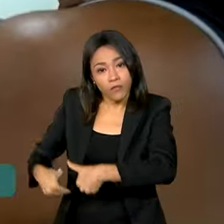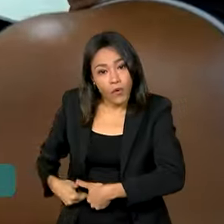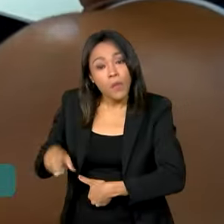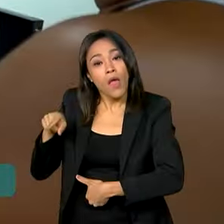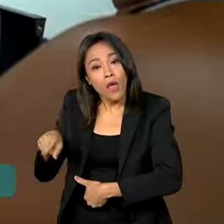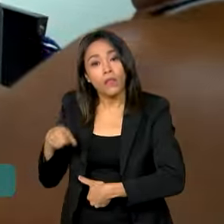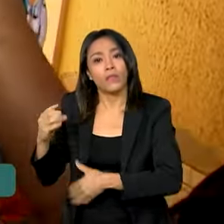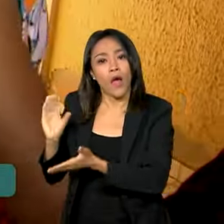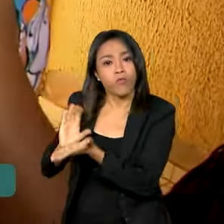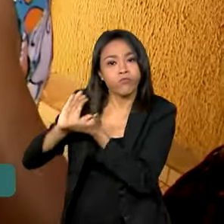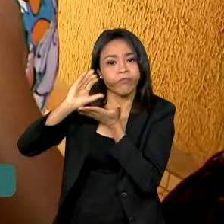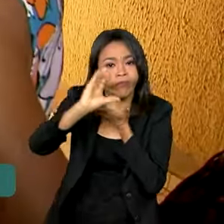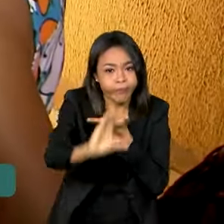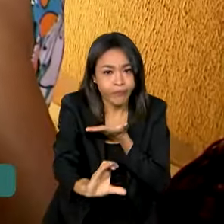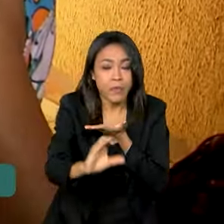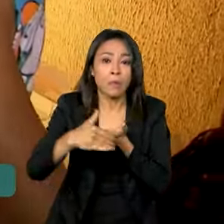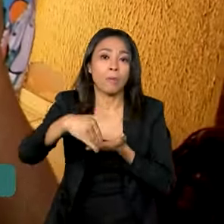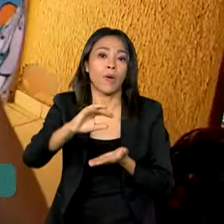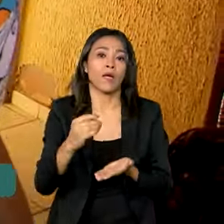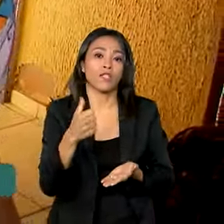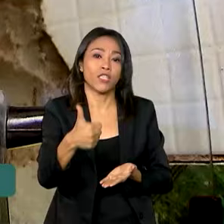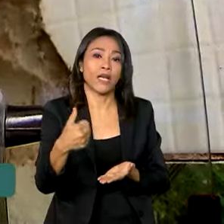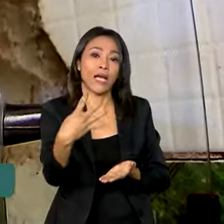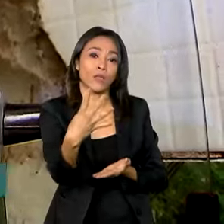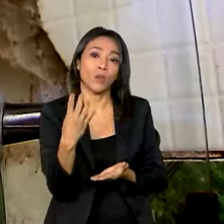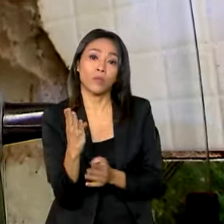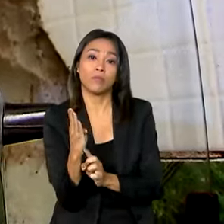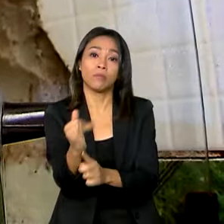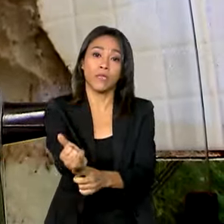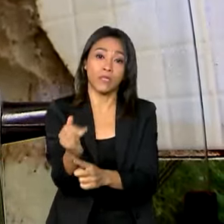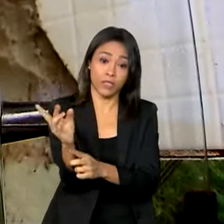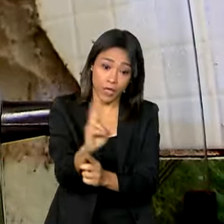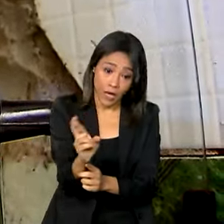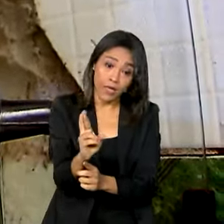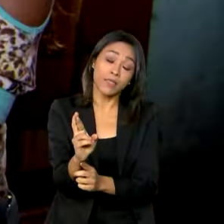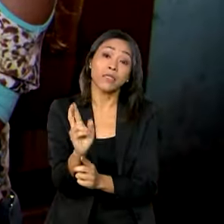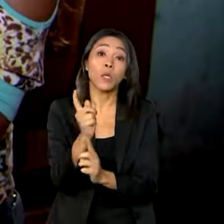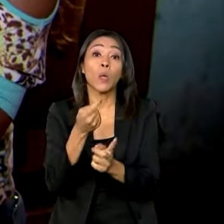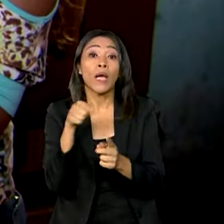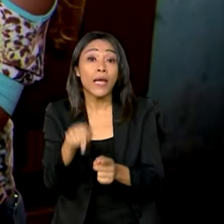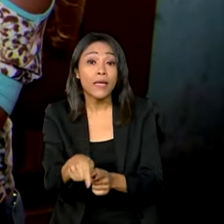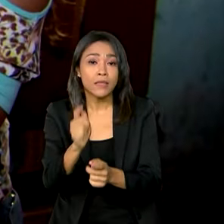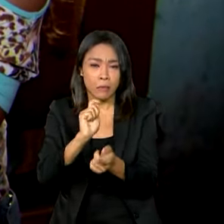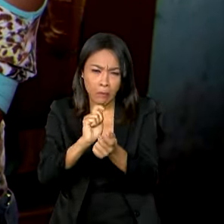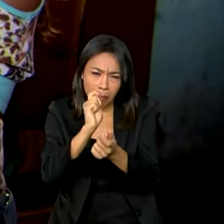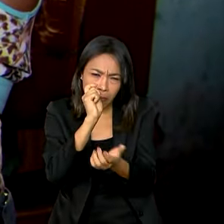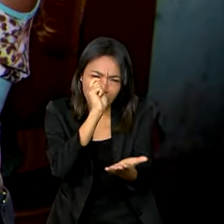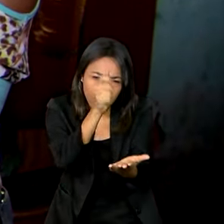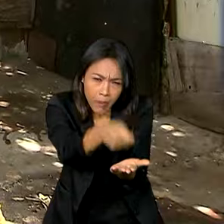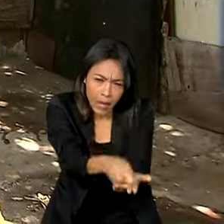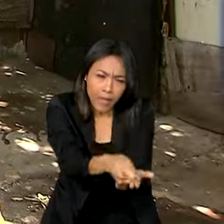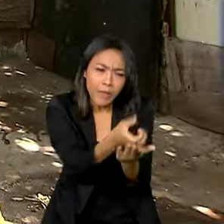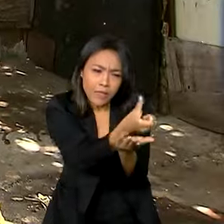está investindo mais de 14 bilhões de reais, com um pagamento médio de